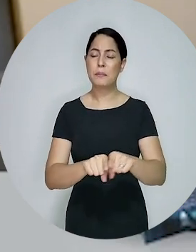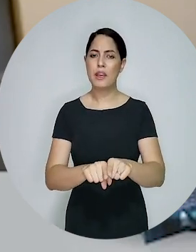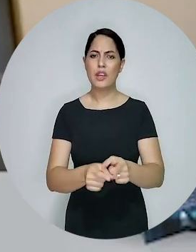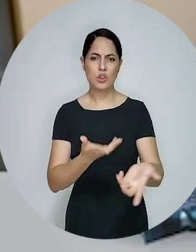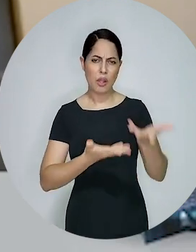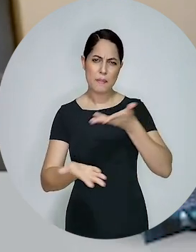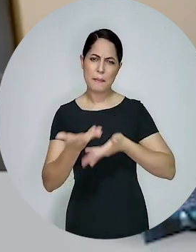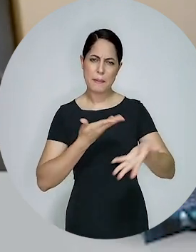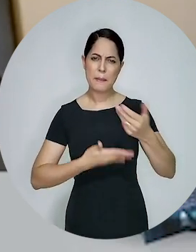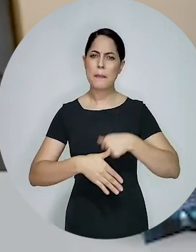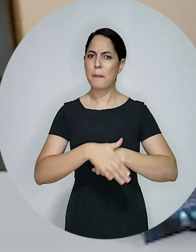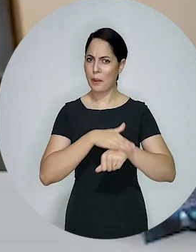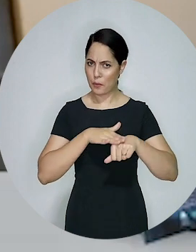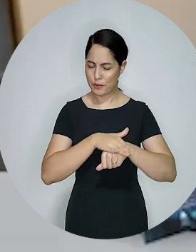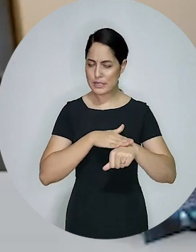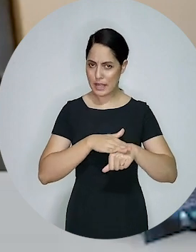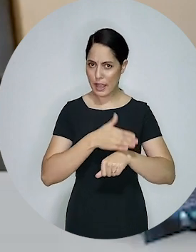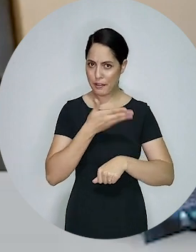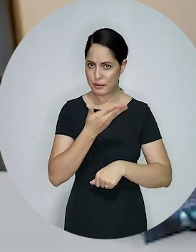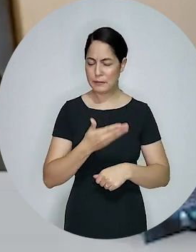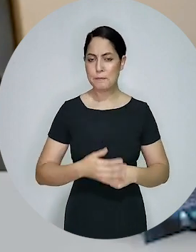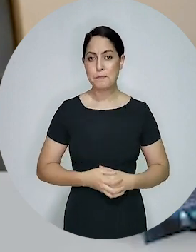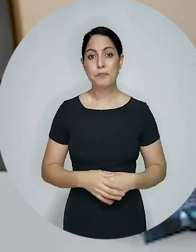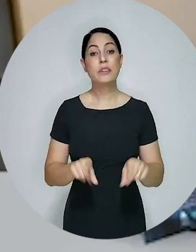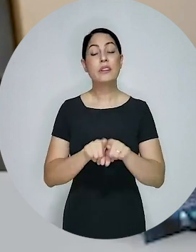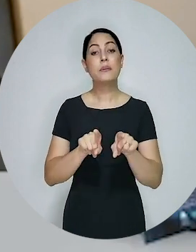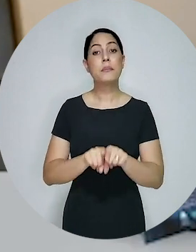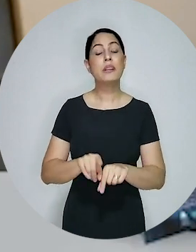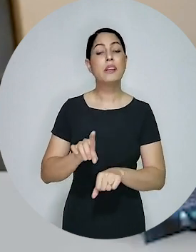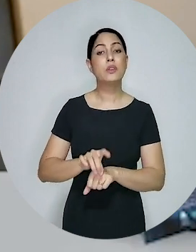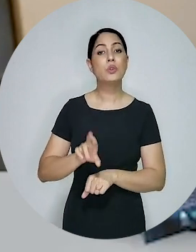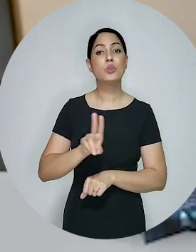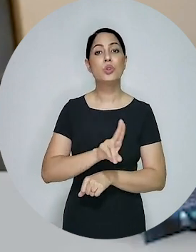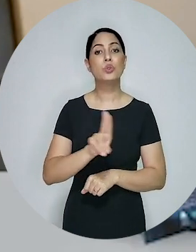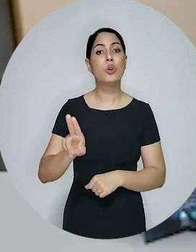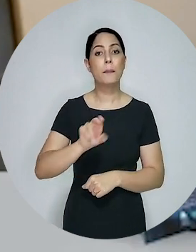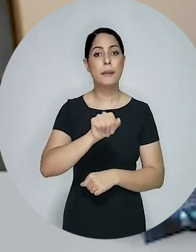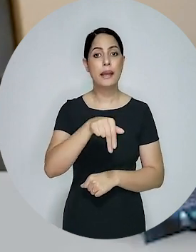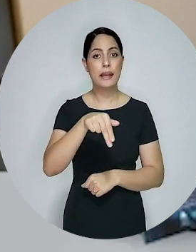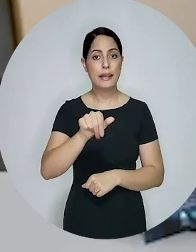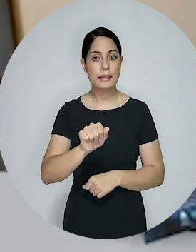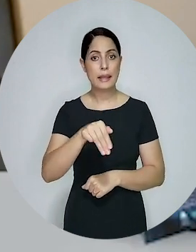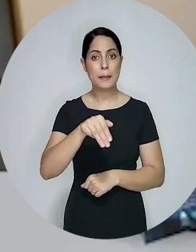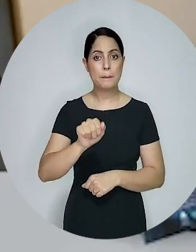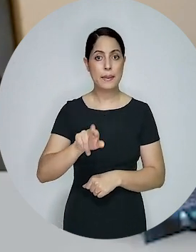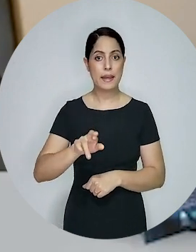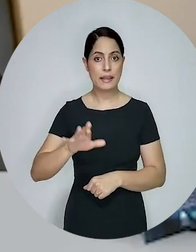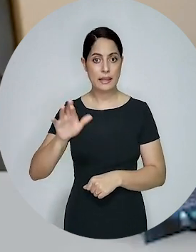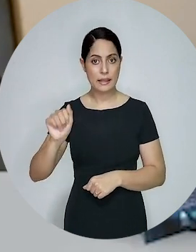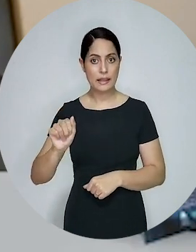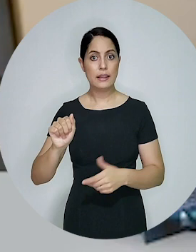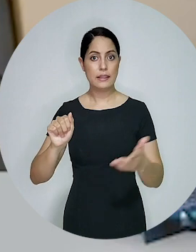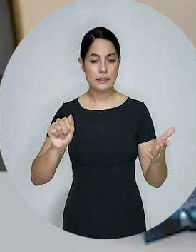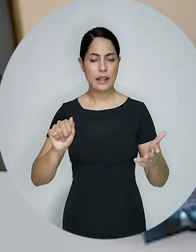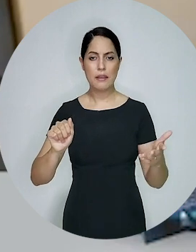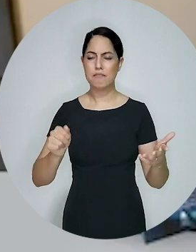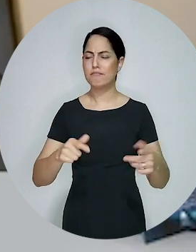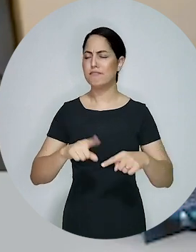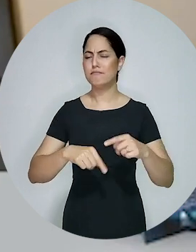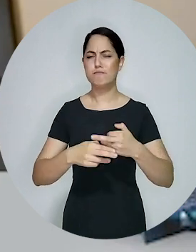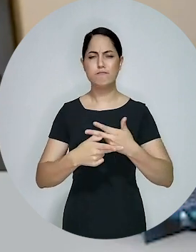nós conversávamos aqui, tendo a doutora Ana Maria destacado aí a